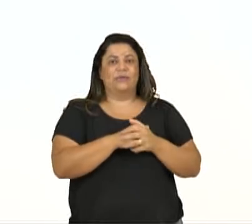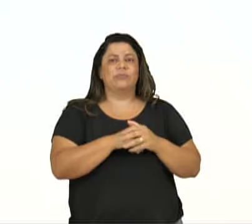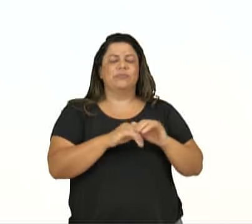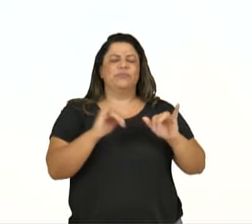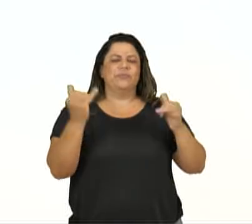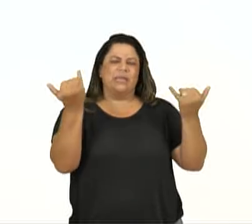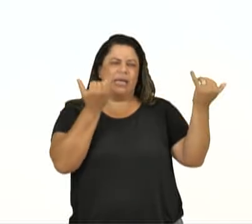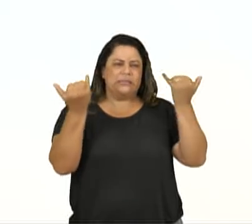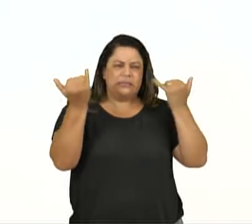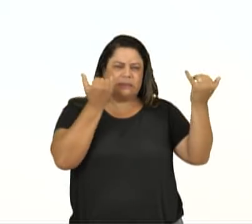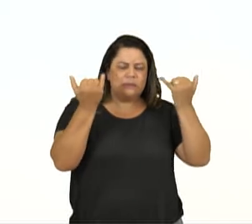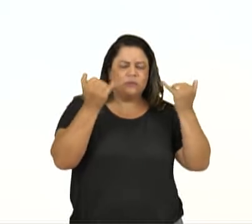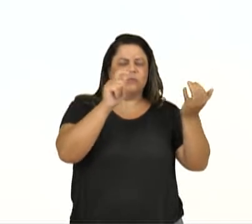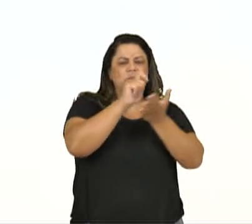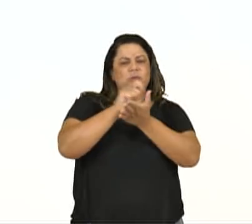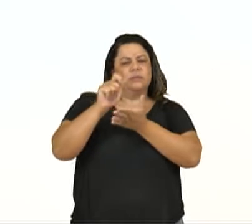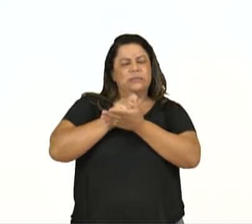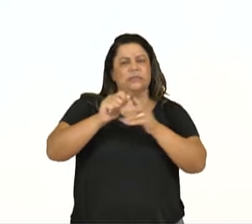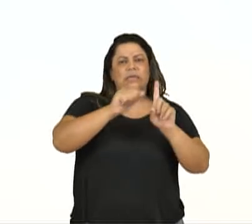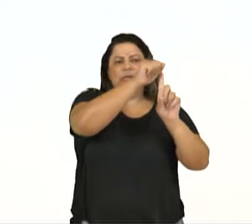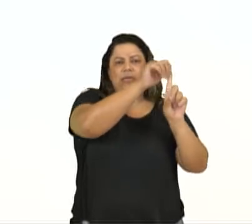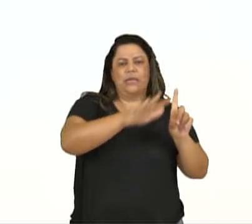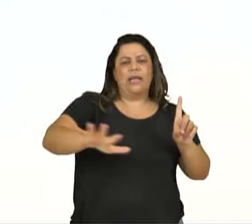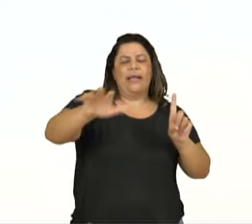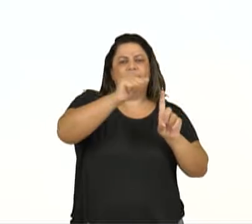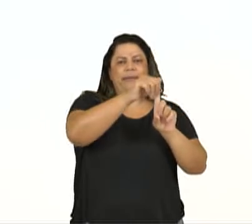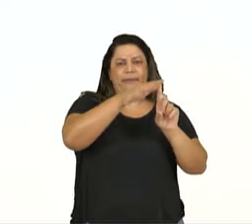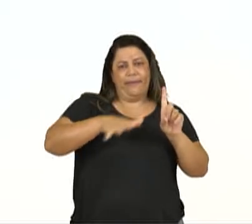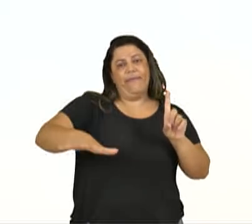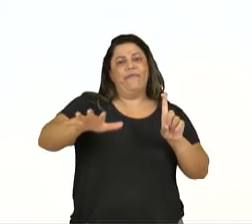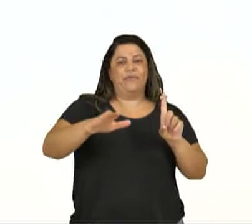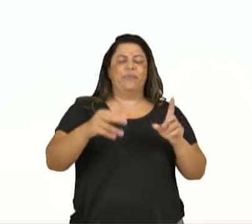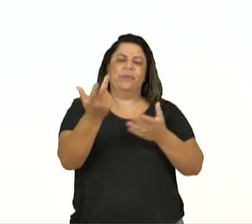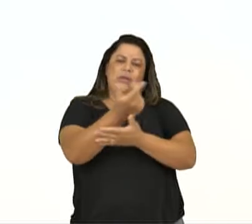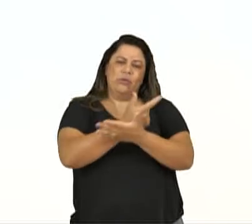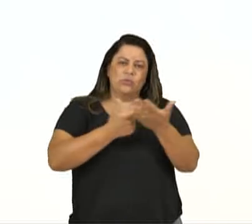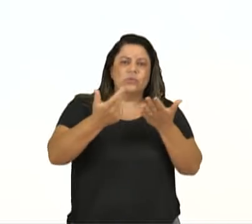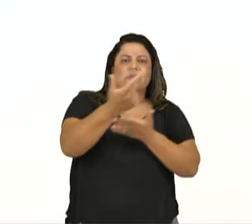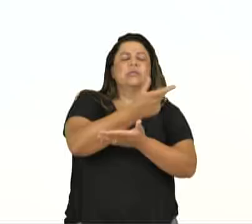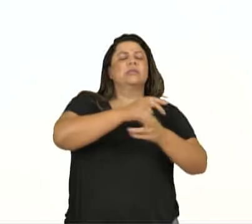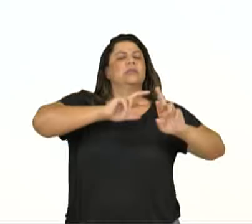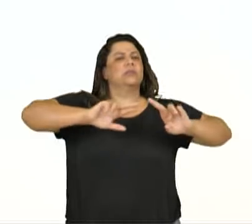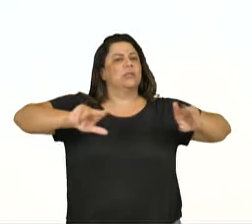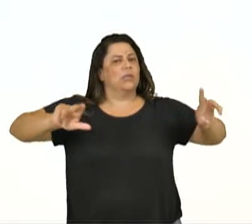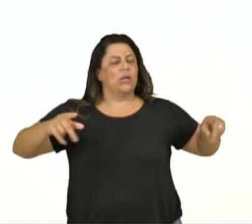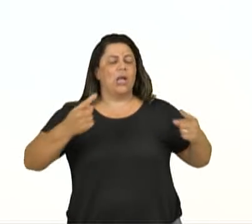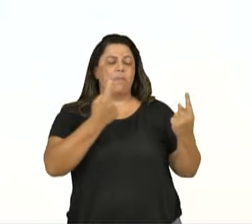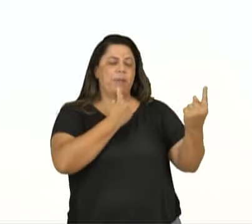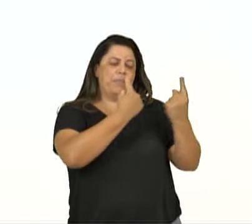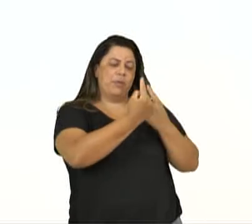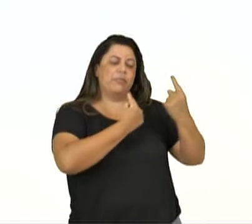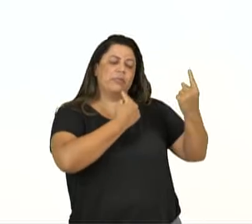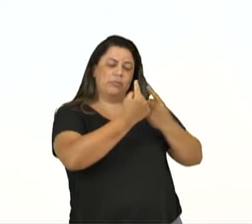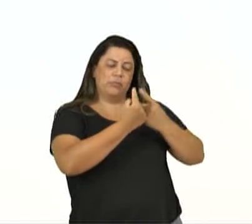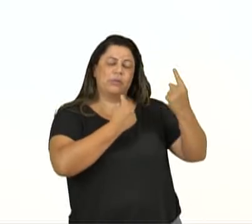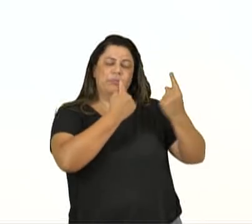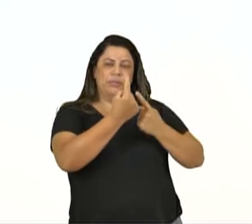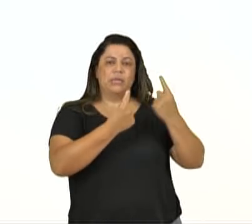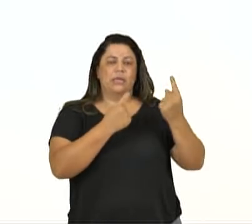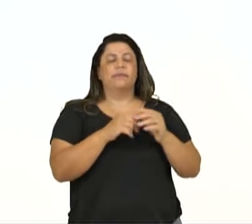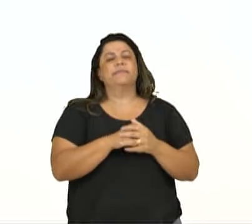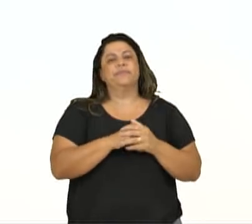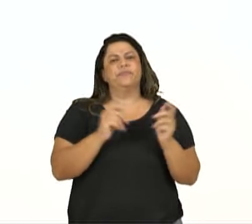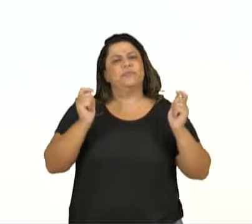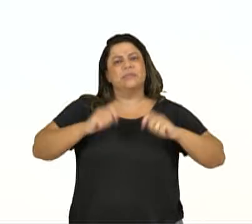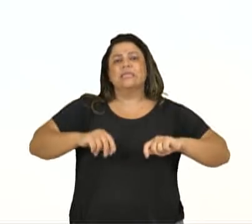informações escritas. Como as tirinhas em geral apresentam diálogos, a forma de registro dessas falas